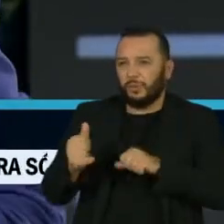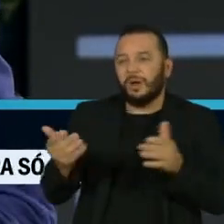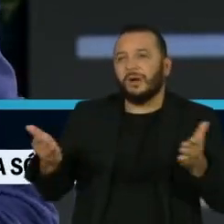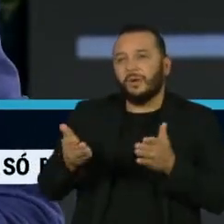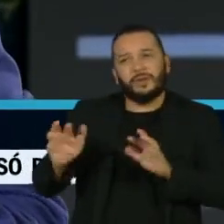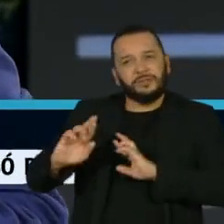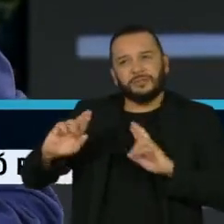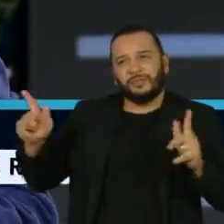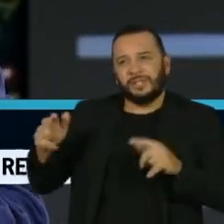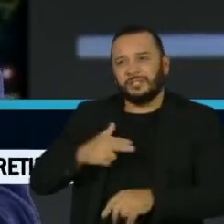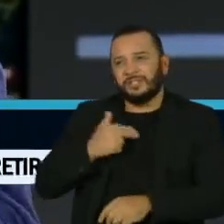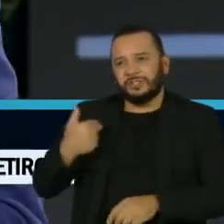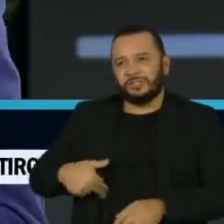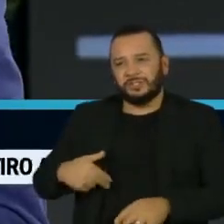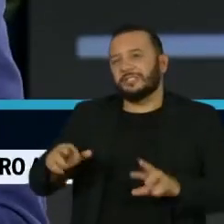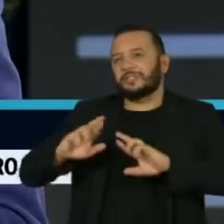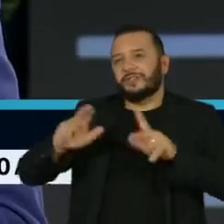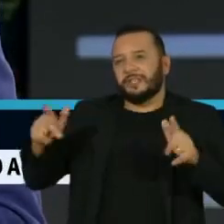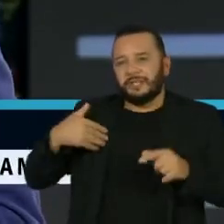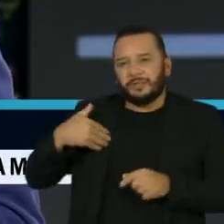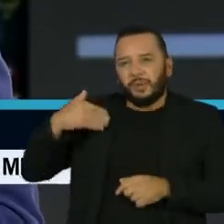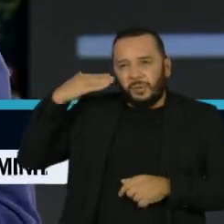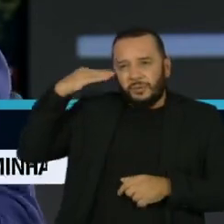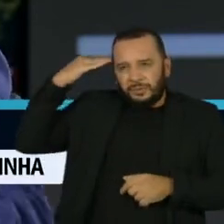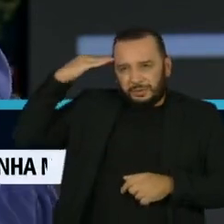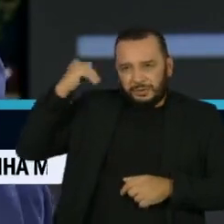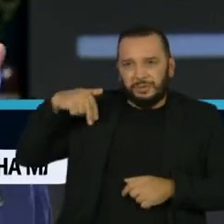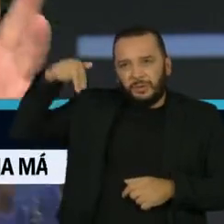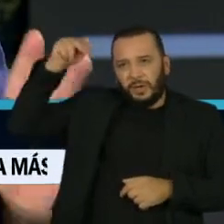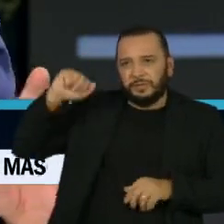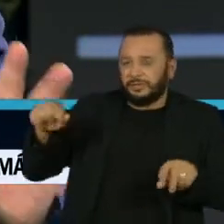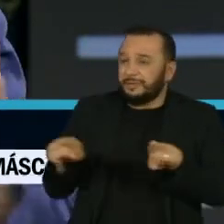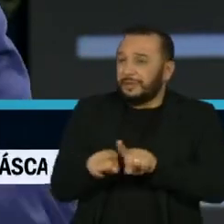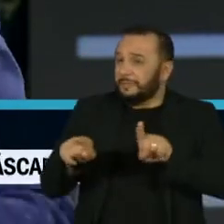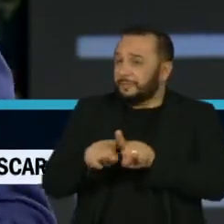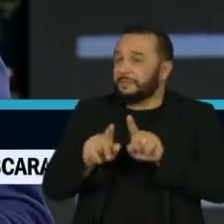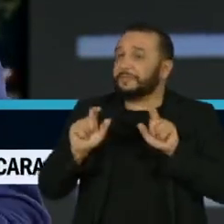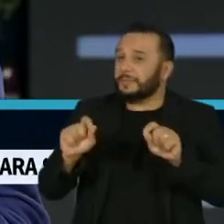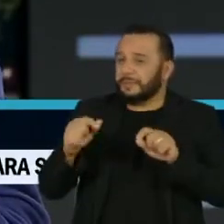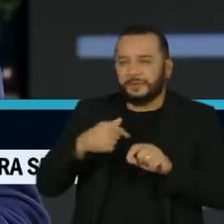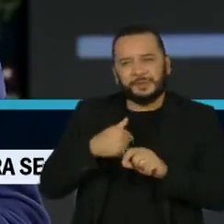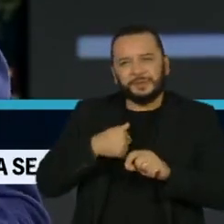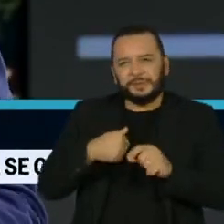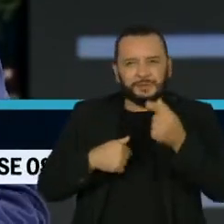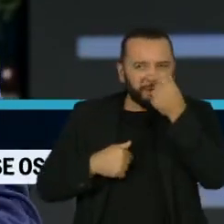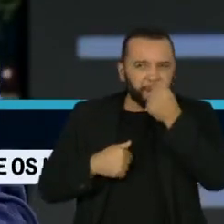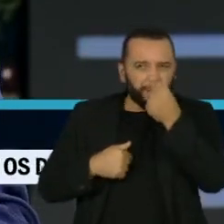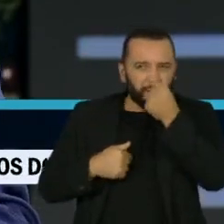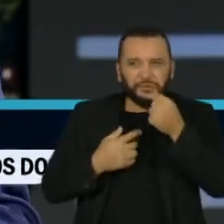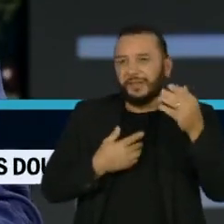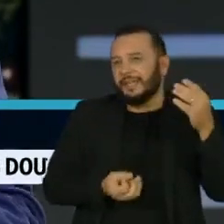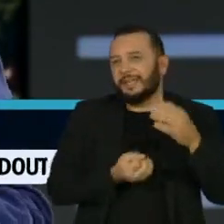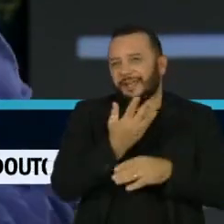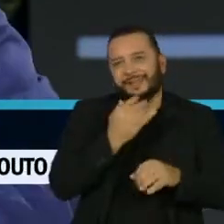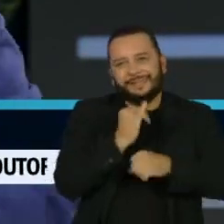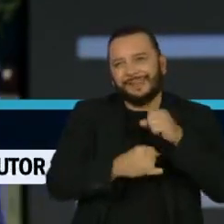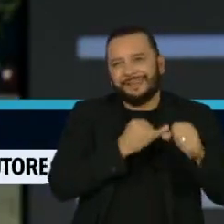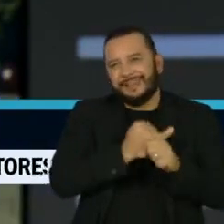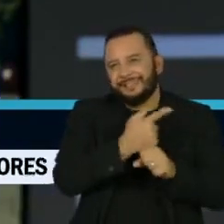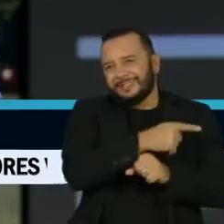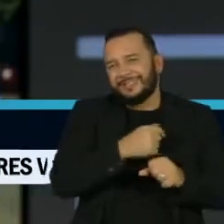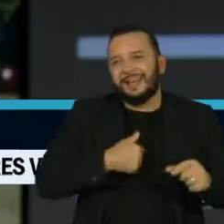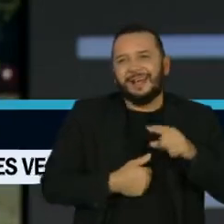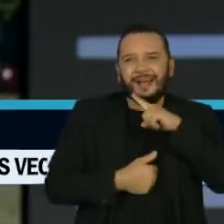China, ela é diferente na Coreia do Norte, como você falou. O Putin vai querer fazer uma outra internet lá. A internet